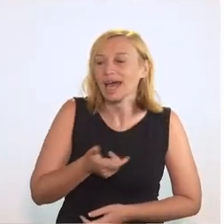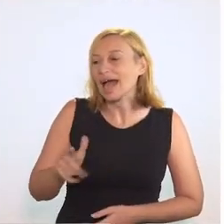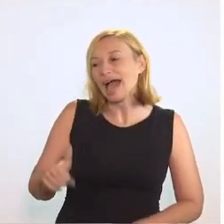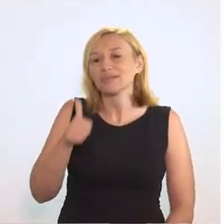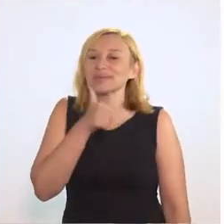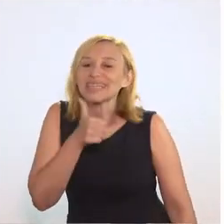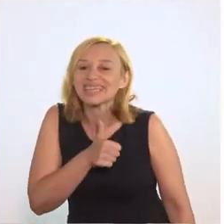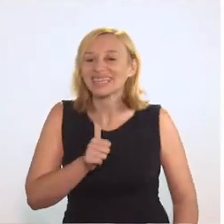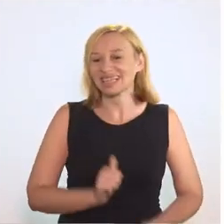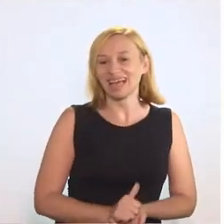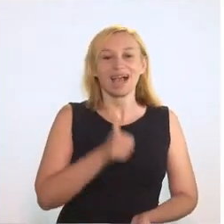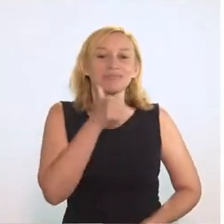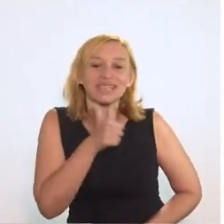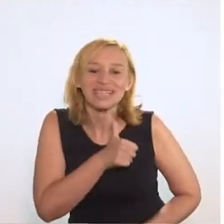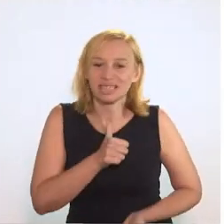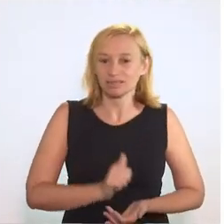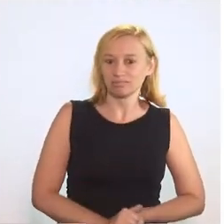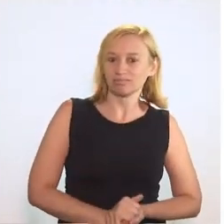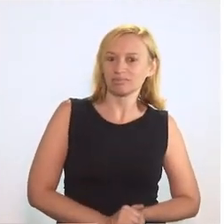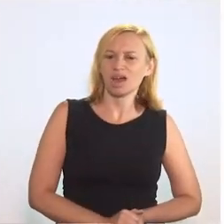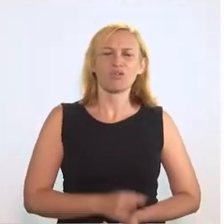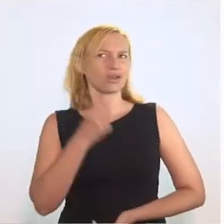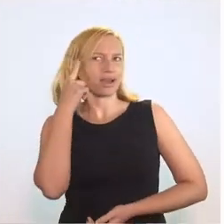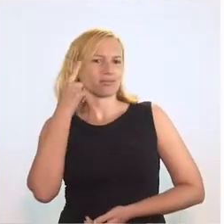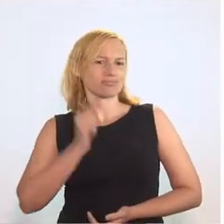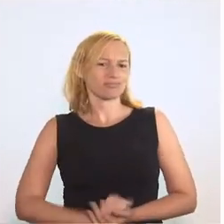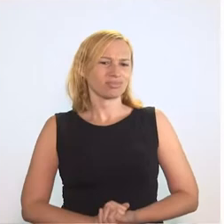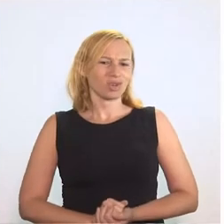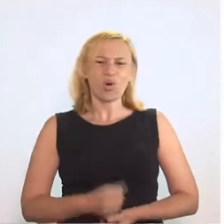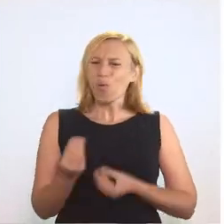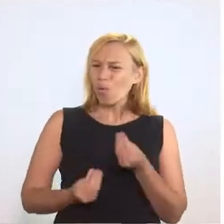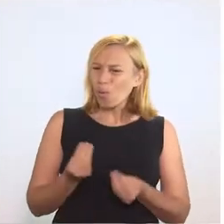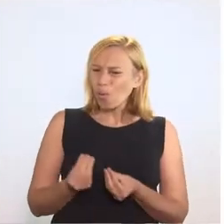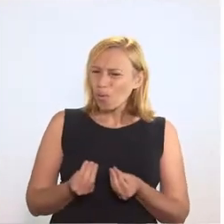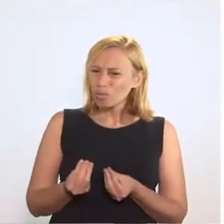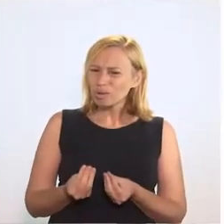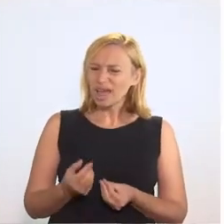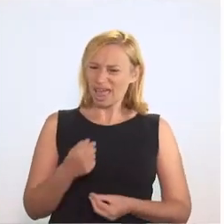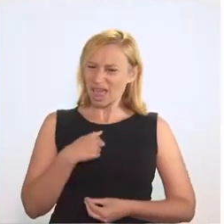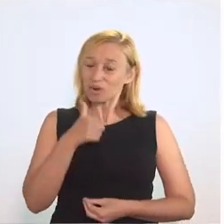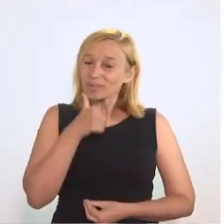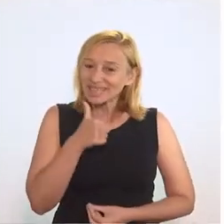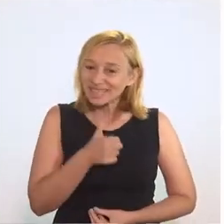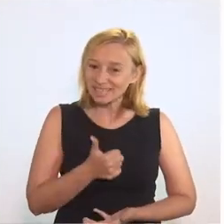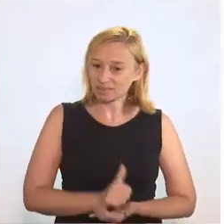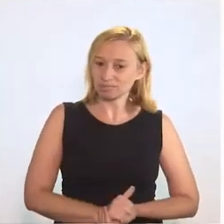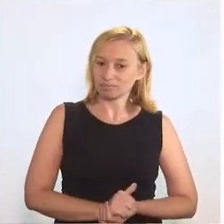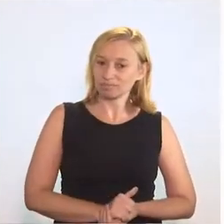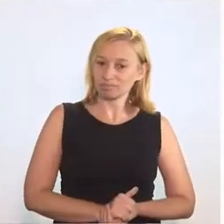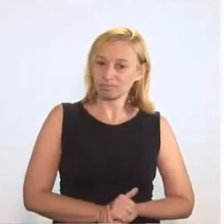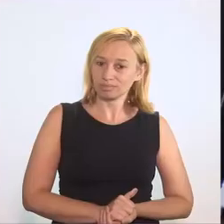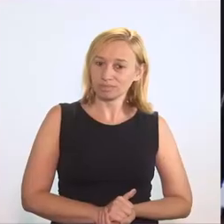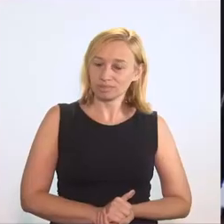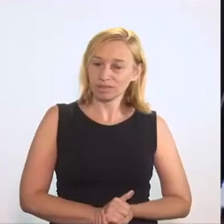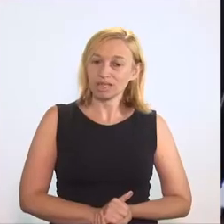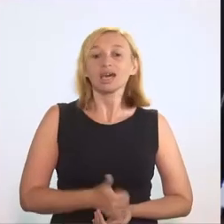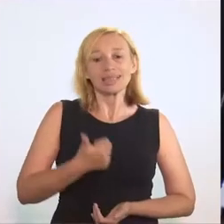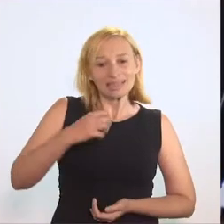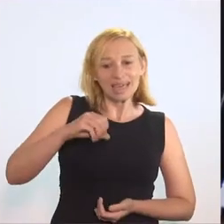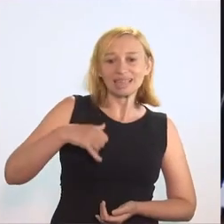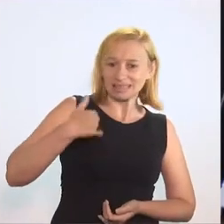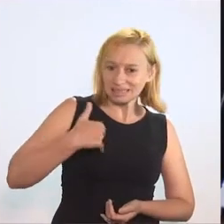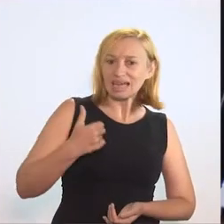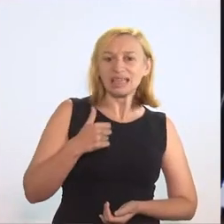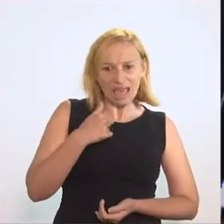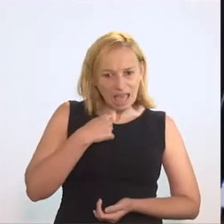Né? Ai, menina, não sei o quê. E eu, criança, ficava naquela, mas como assim, né? Eu sou menina. Eu aqui no alto dos meus